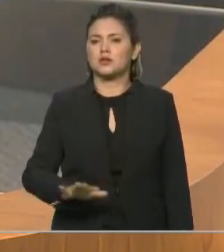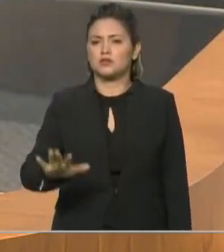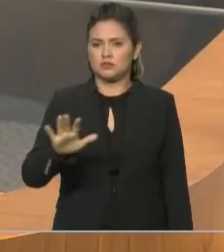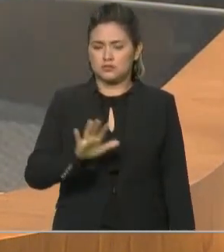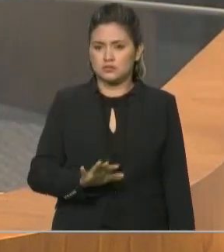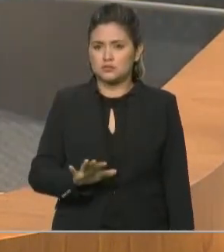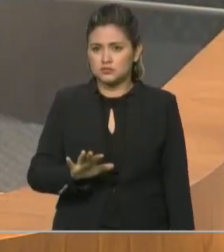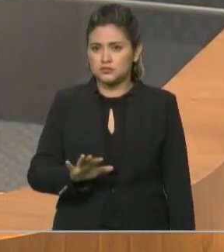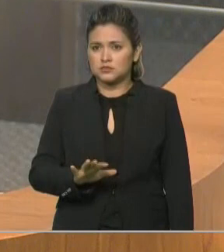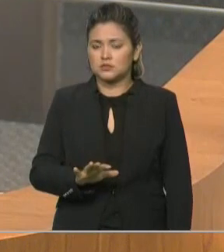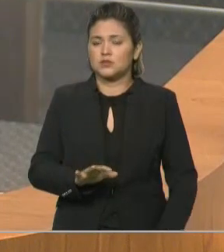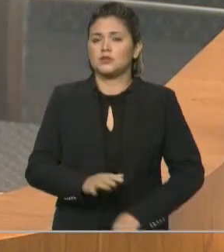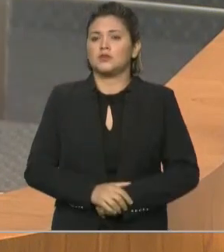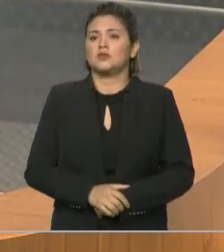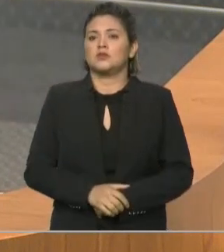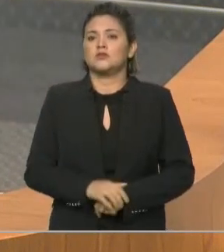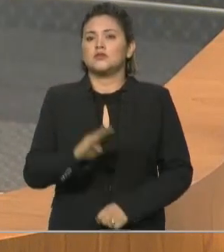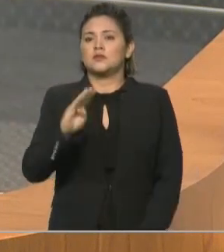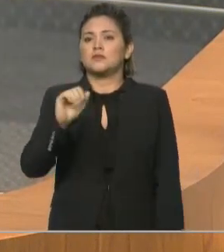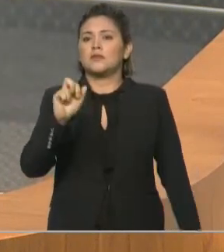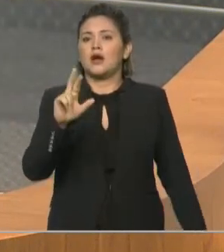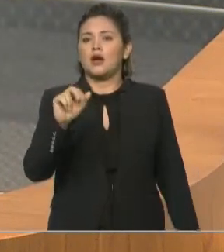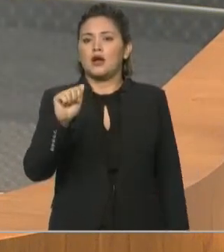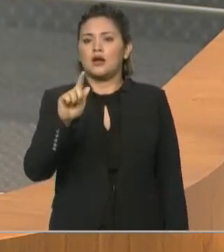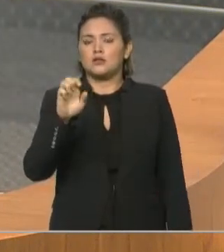Meio Ambiente,